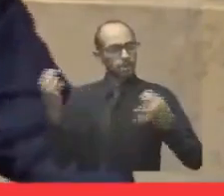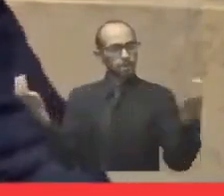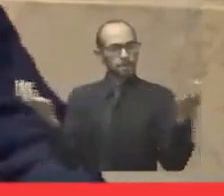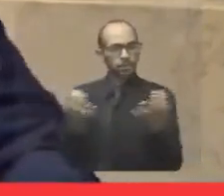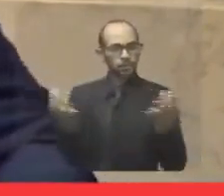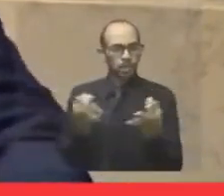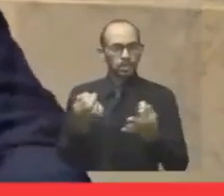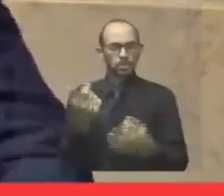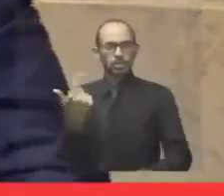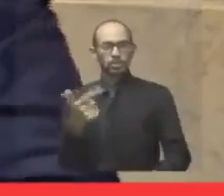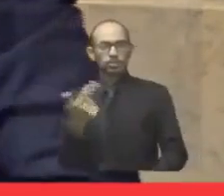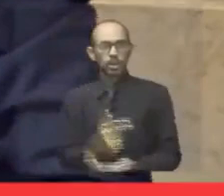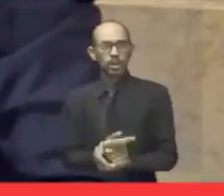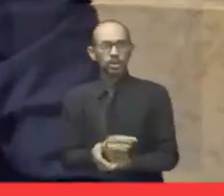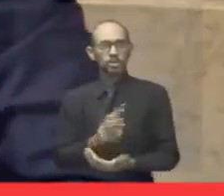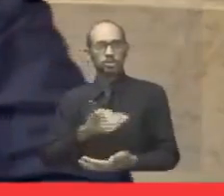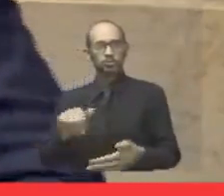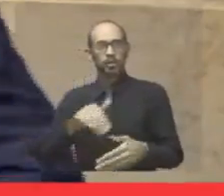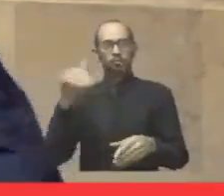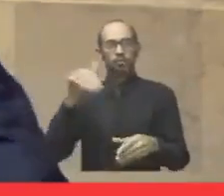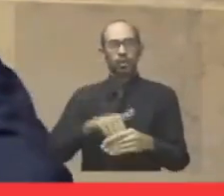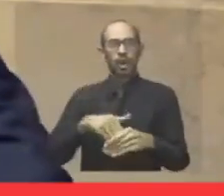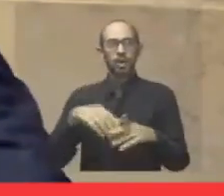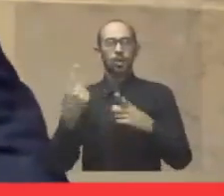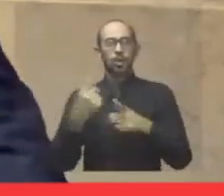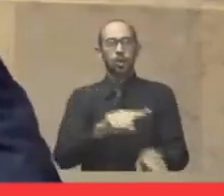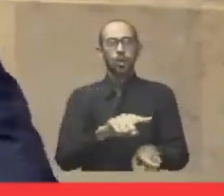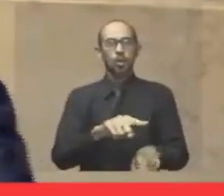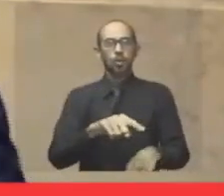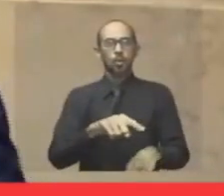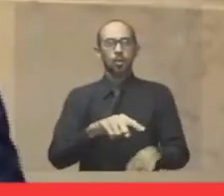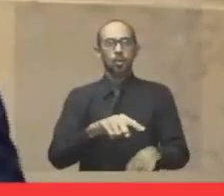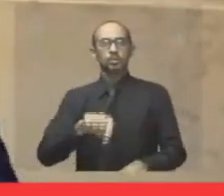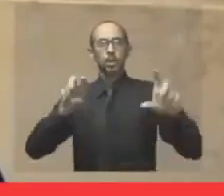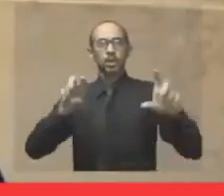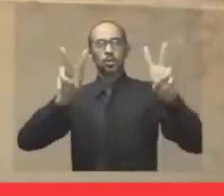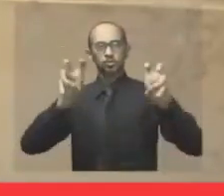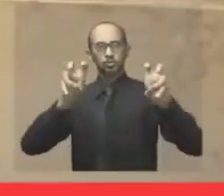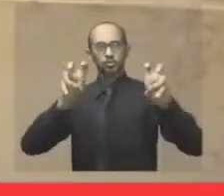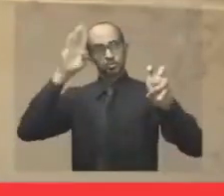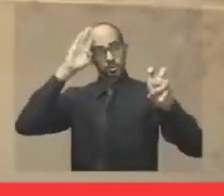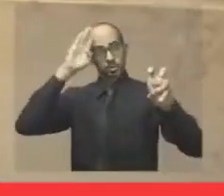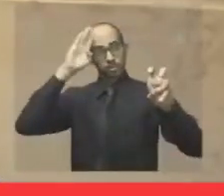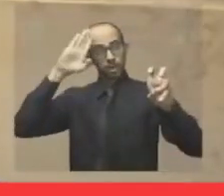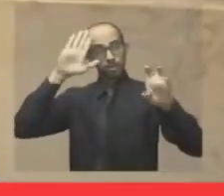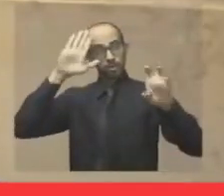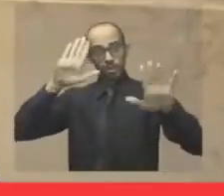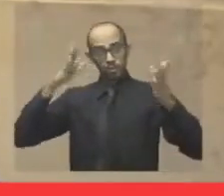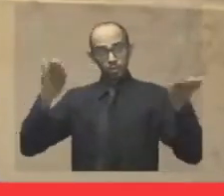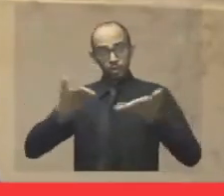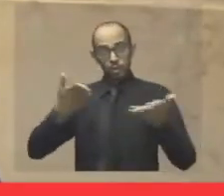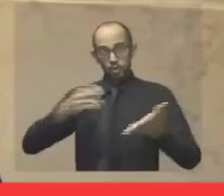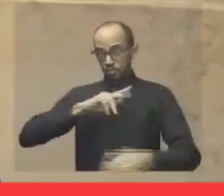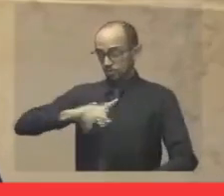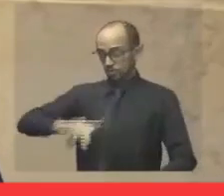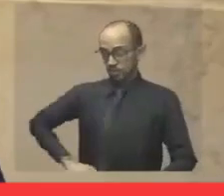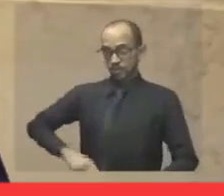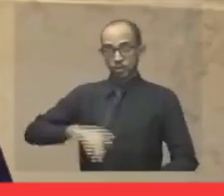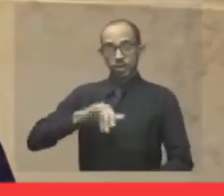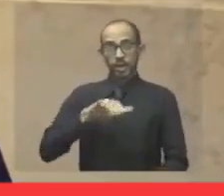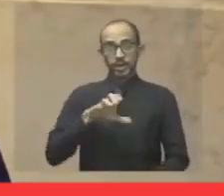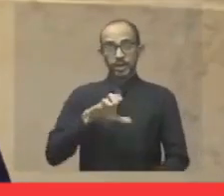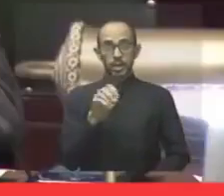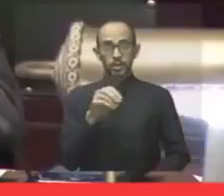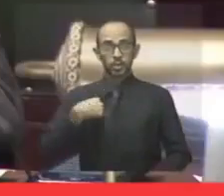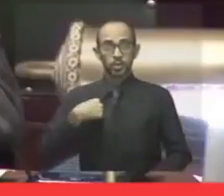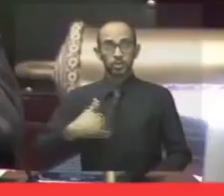vamos votar contra o mérito. Eu expliquei aqui as posições, mas hoje, presidente Caiado, eu tenho orgulho de estar fazendo parte dessa